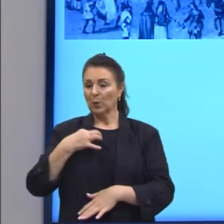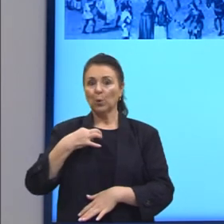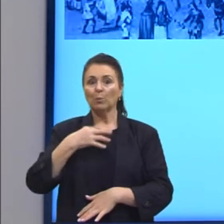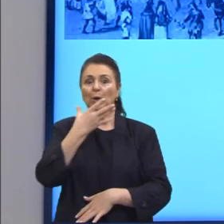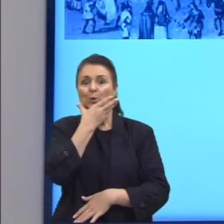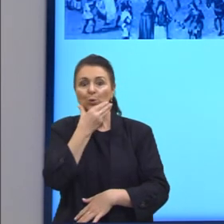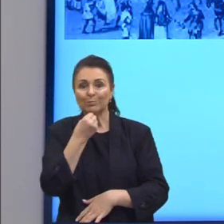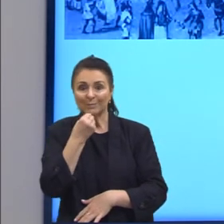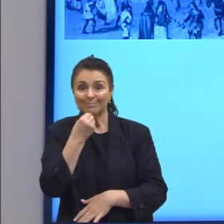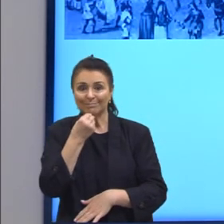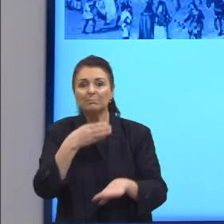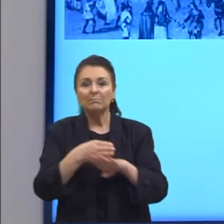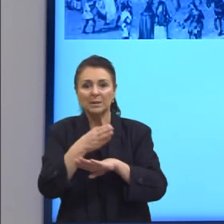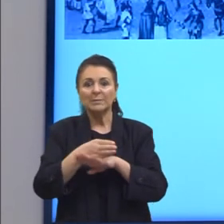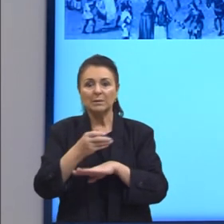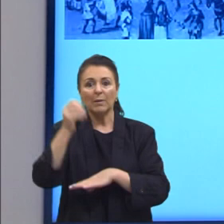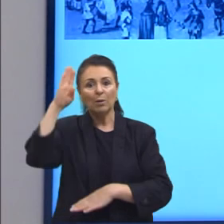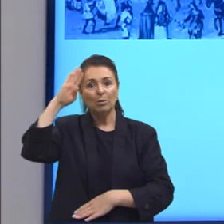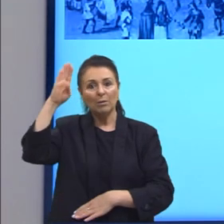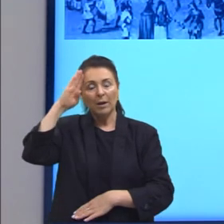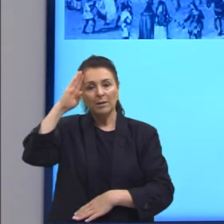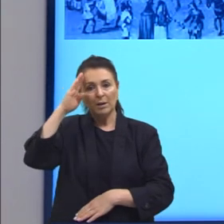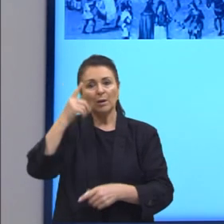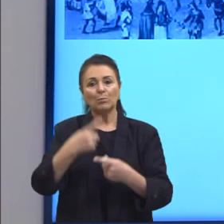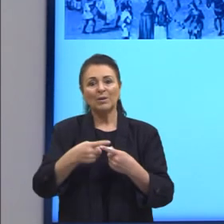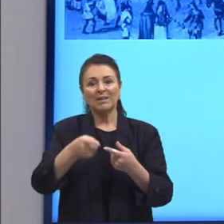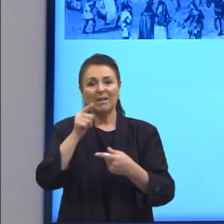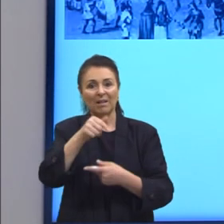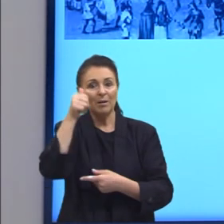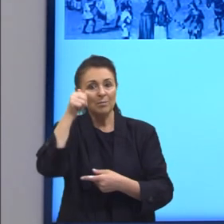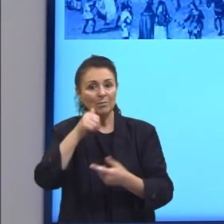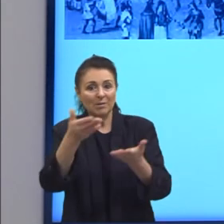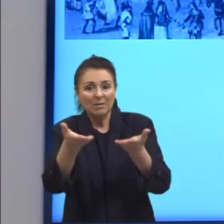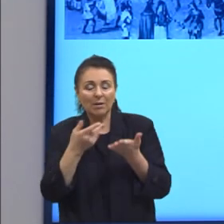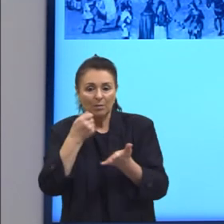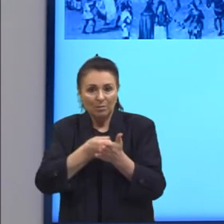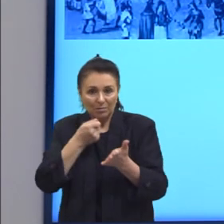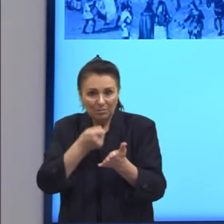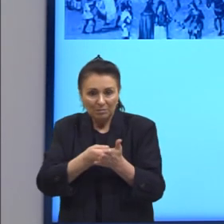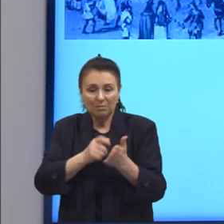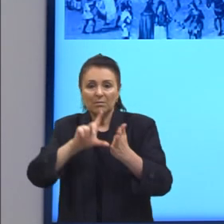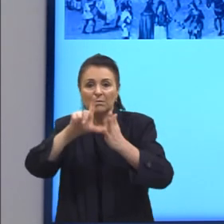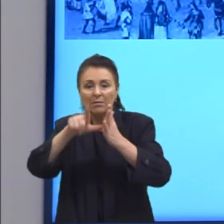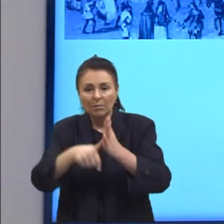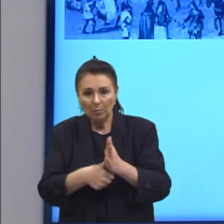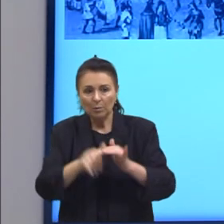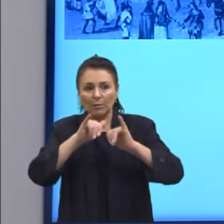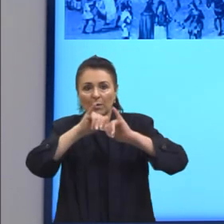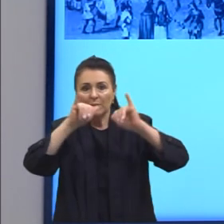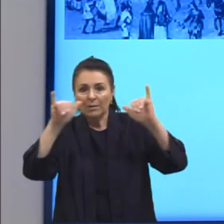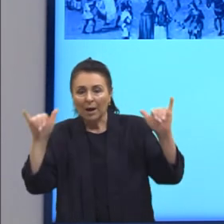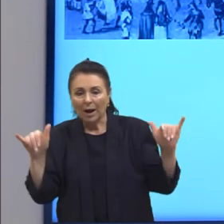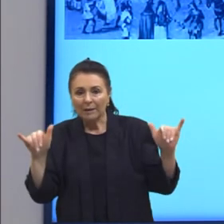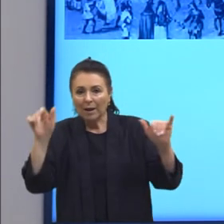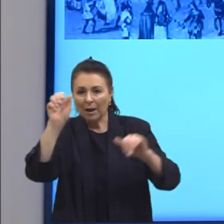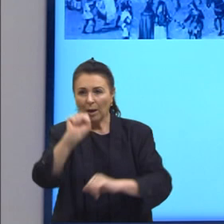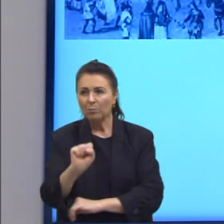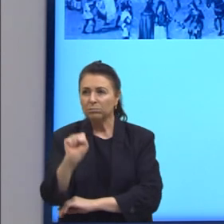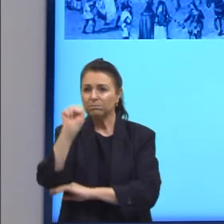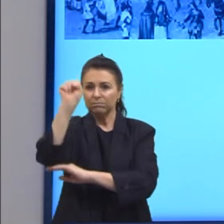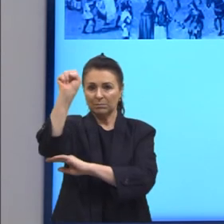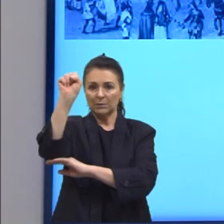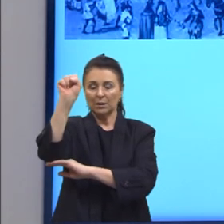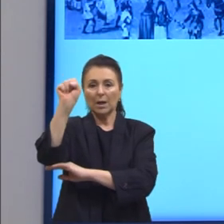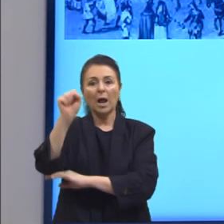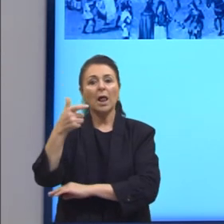do Exército na época para lutar pela independência e depois ela foi aclamada como uma espécie de heroína e ela recebeu inclusive